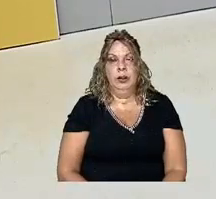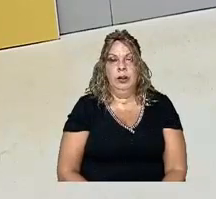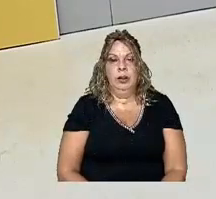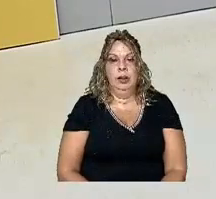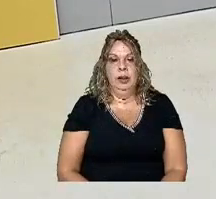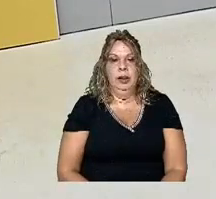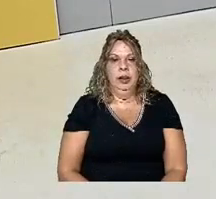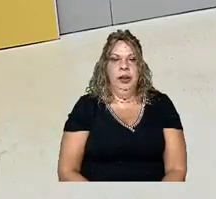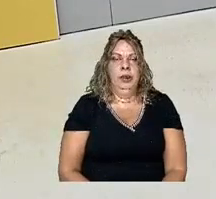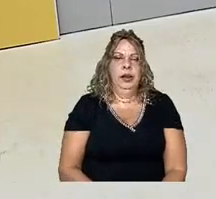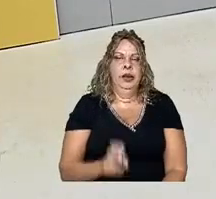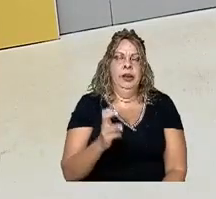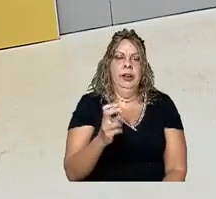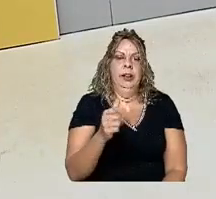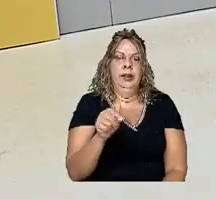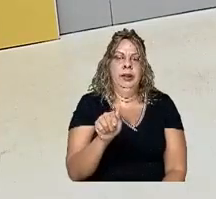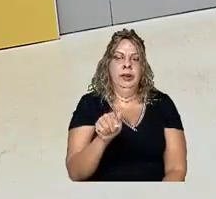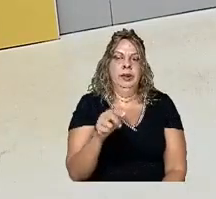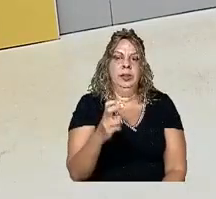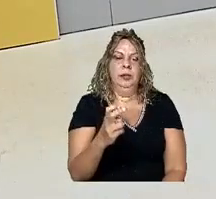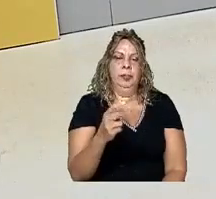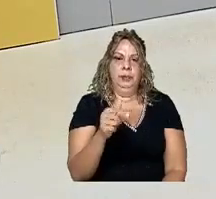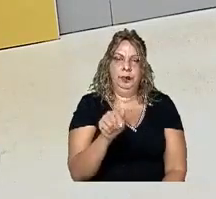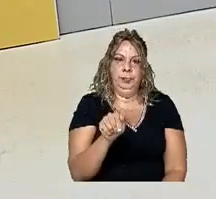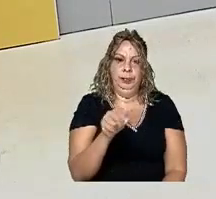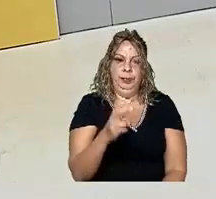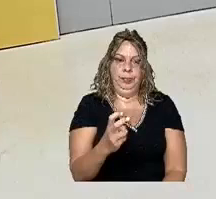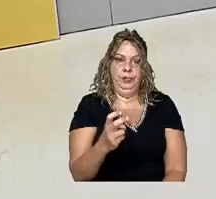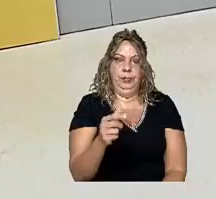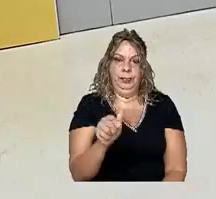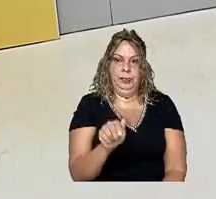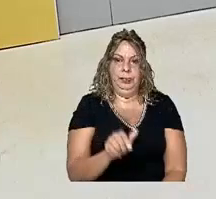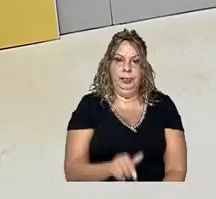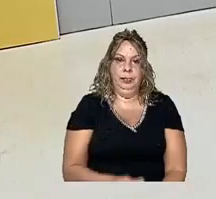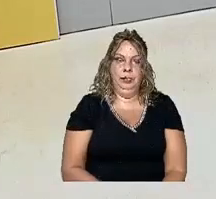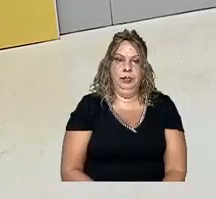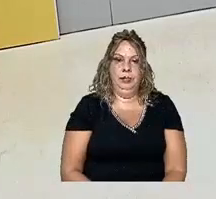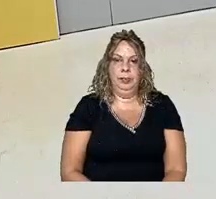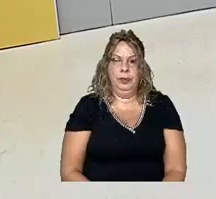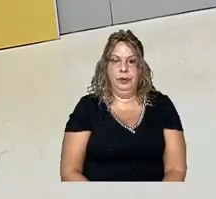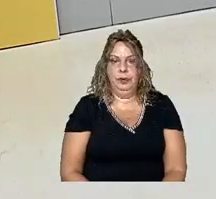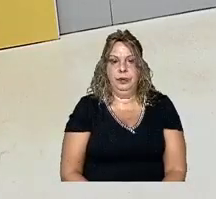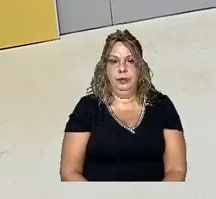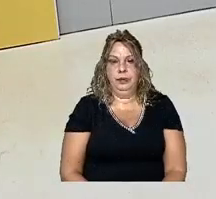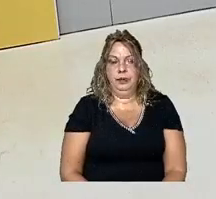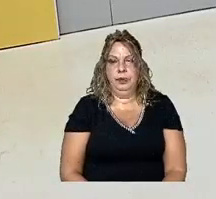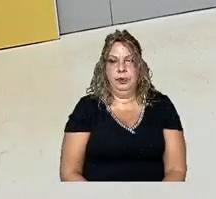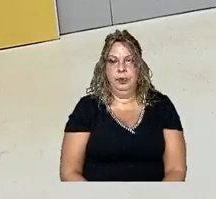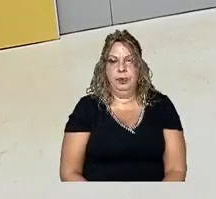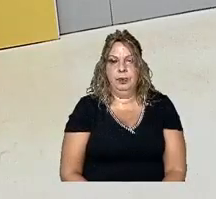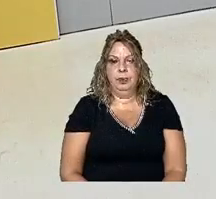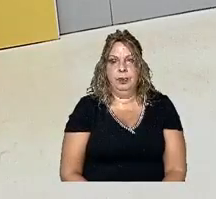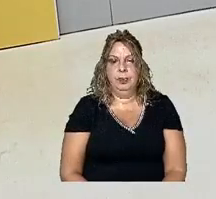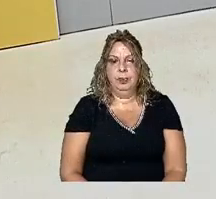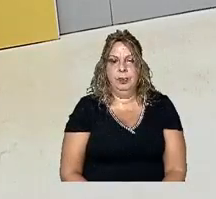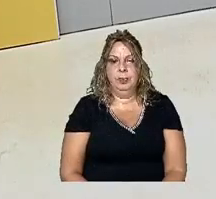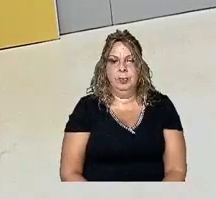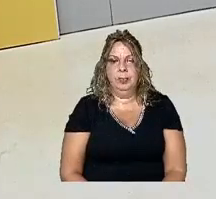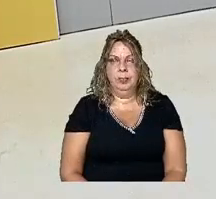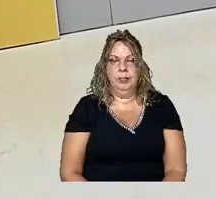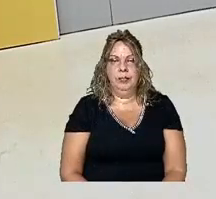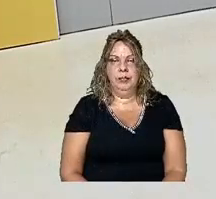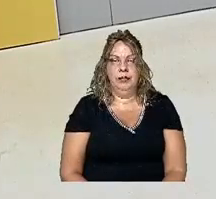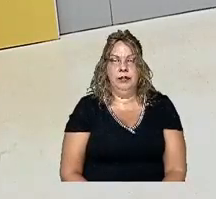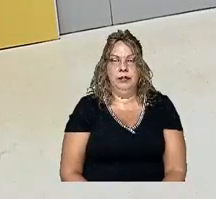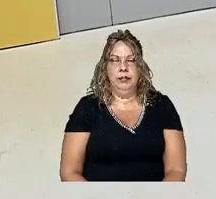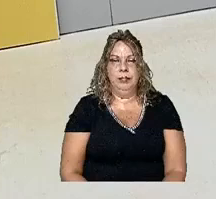também 57, 57, vai marcando e acreditando, são R$5.000 para